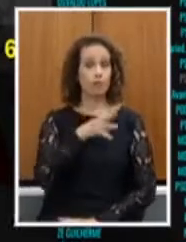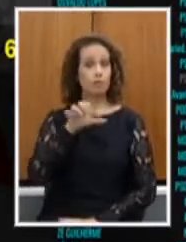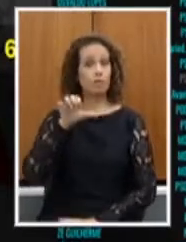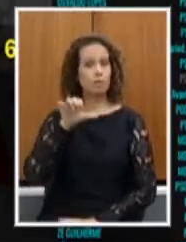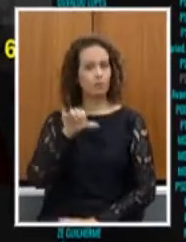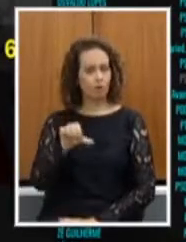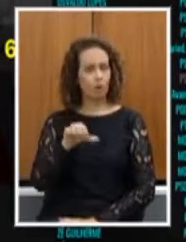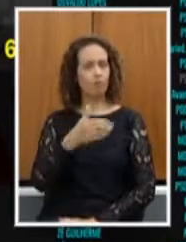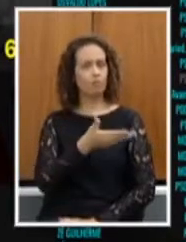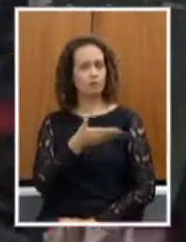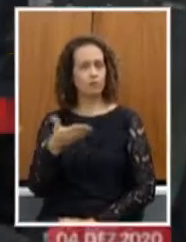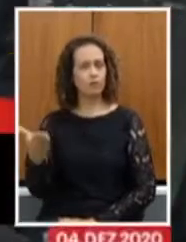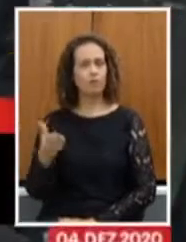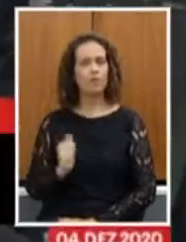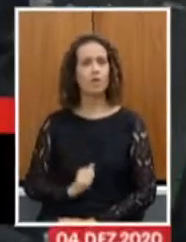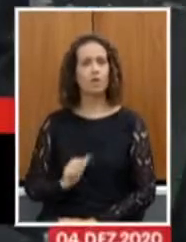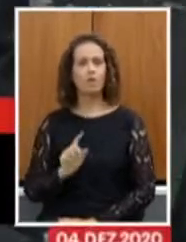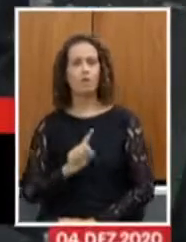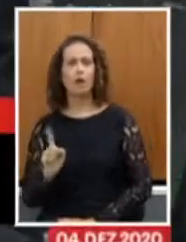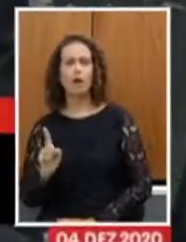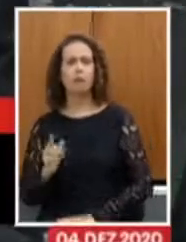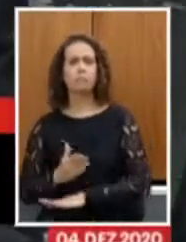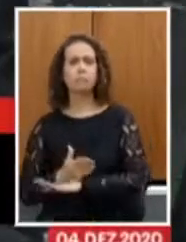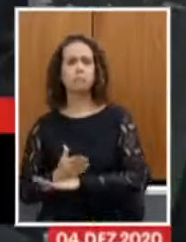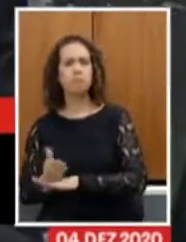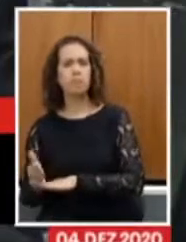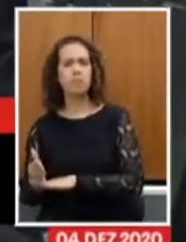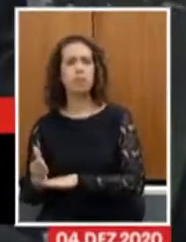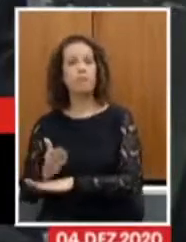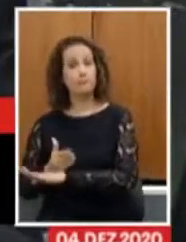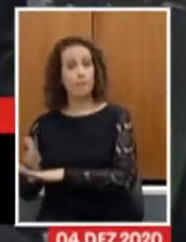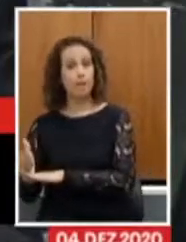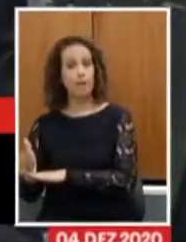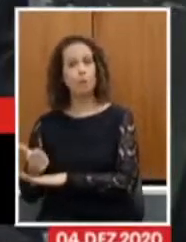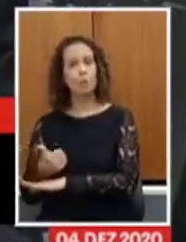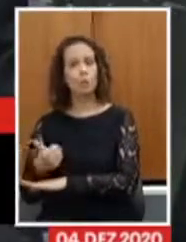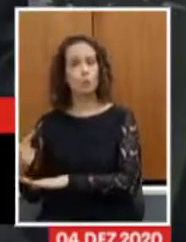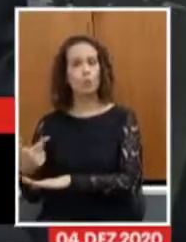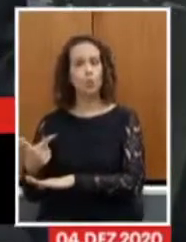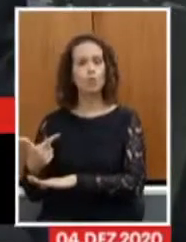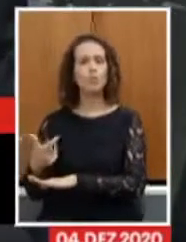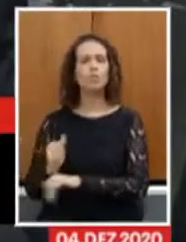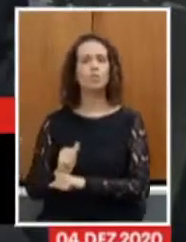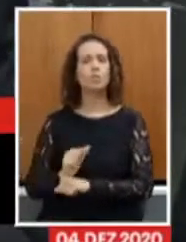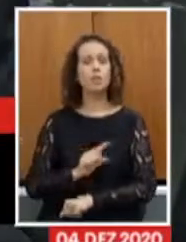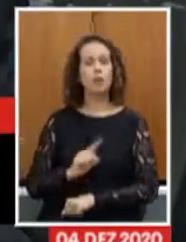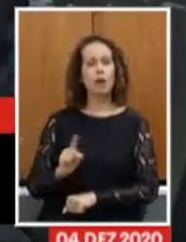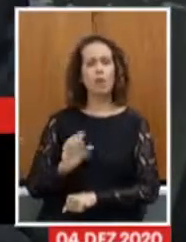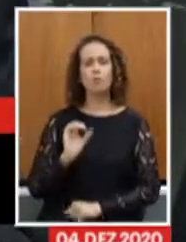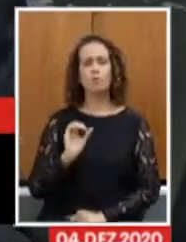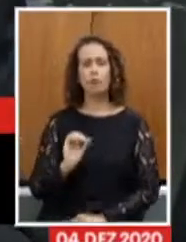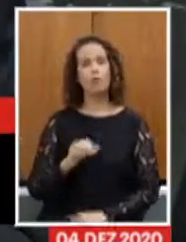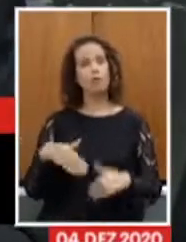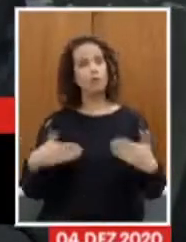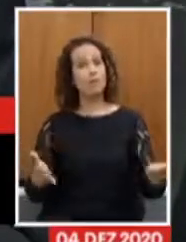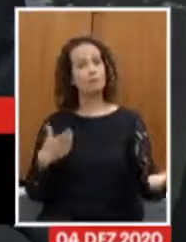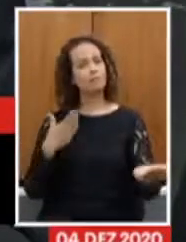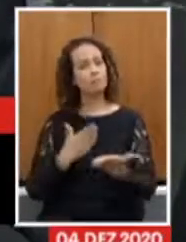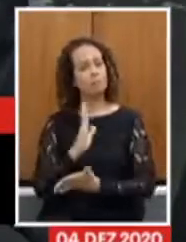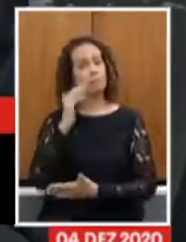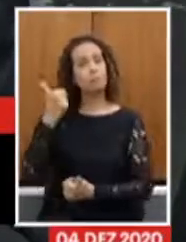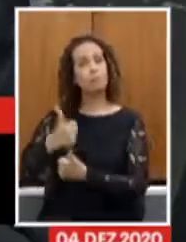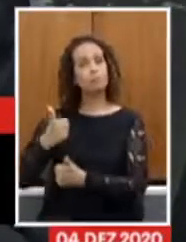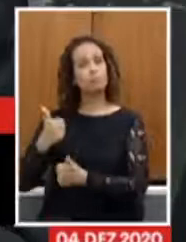senhores deputados. Não houve voto não. Votaram em branco 12, senhoras e senhores deputados. Portanto, está aprovado o substitutivo